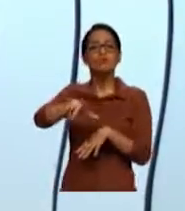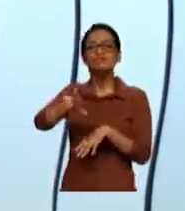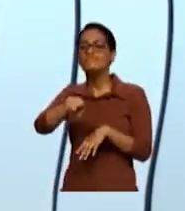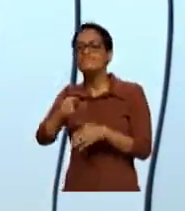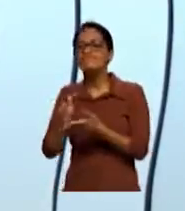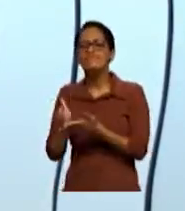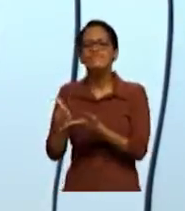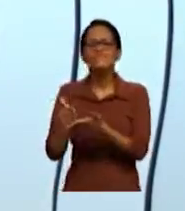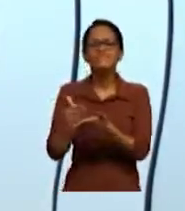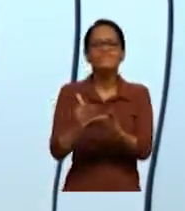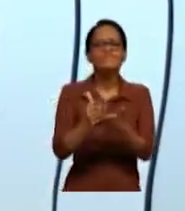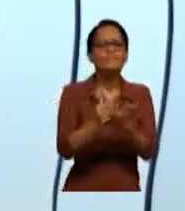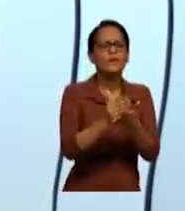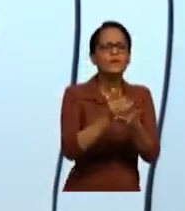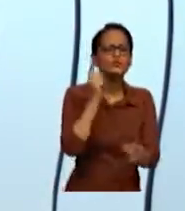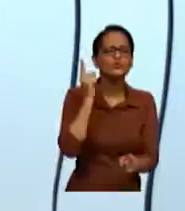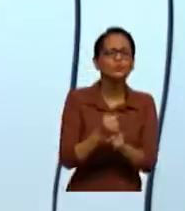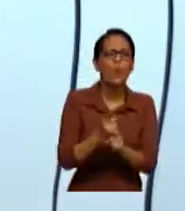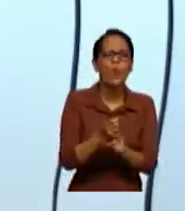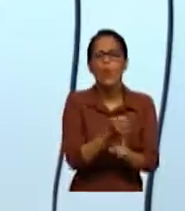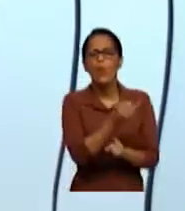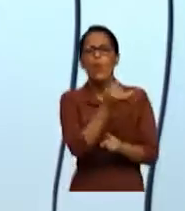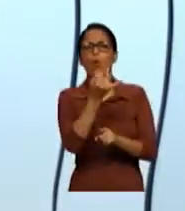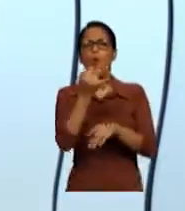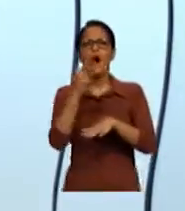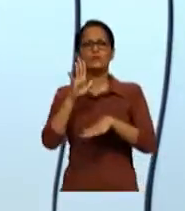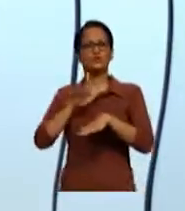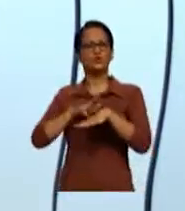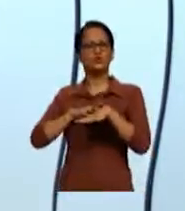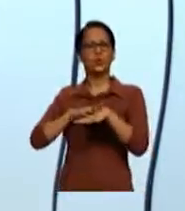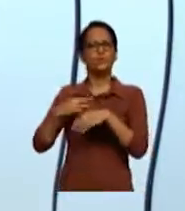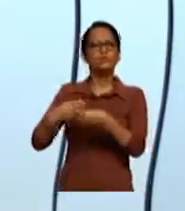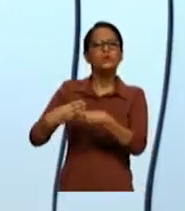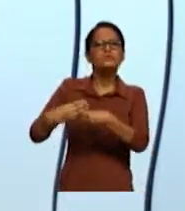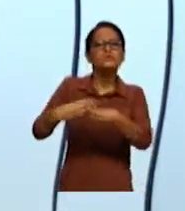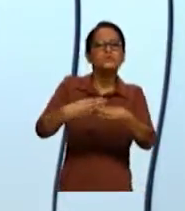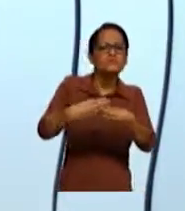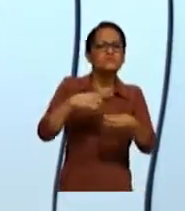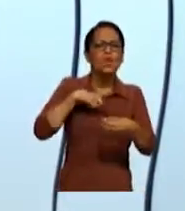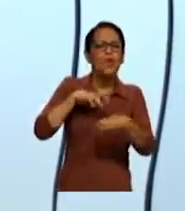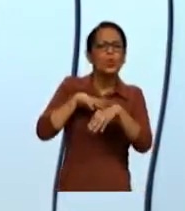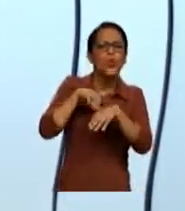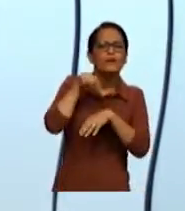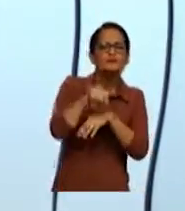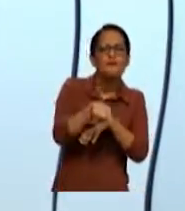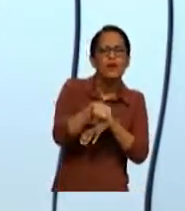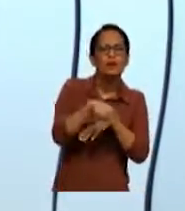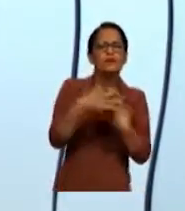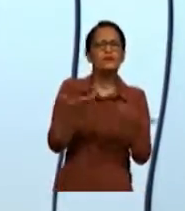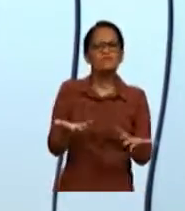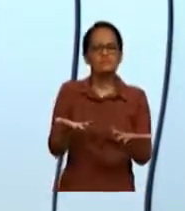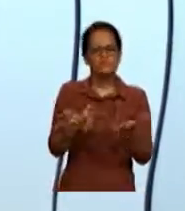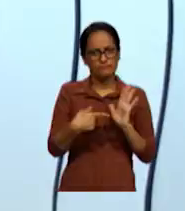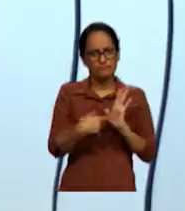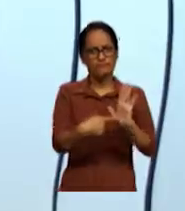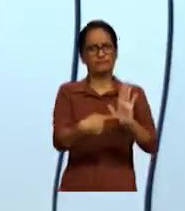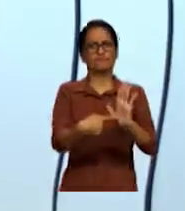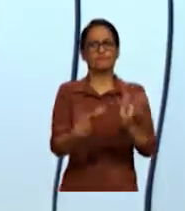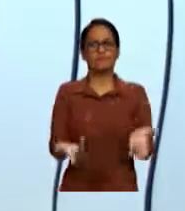a localizar e a quantificar, numerar cada caso. Quantos casos? Então, qual é a incidência dessa